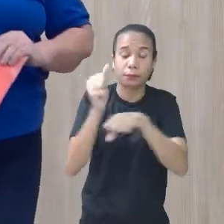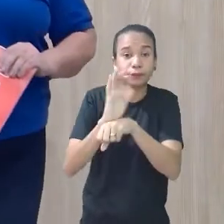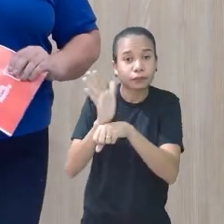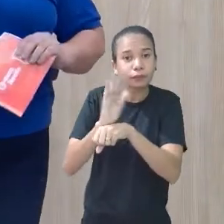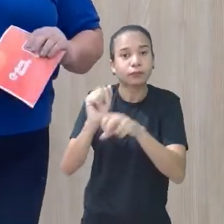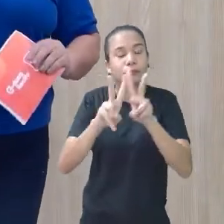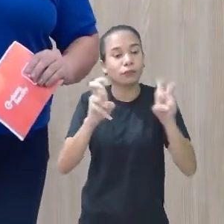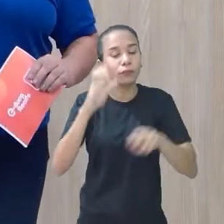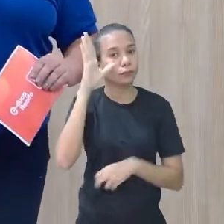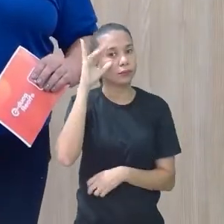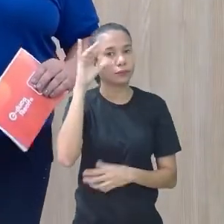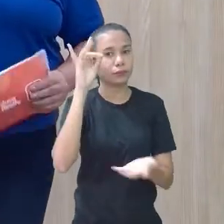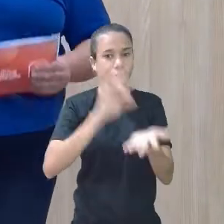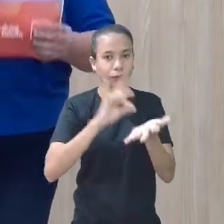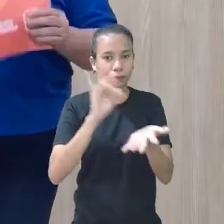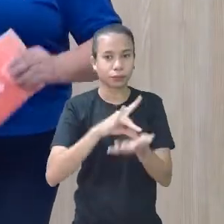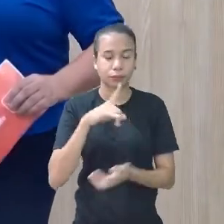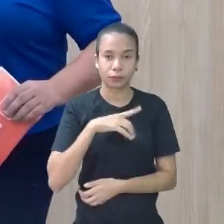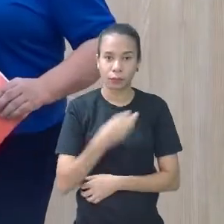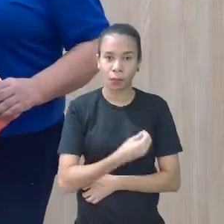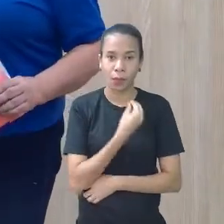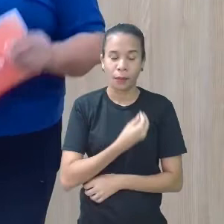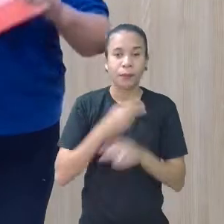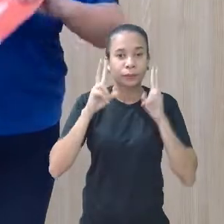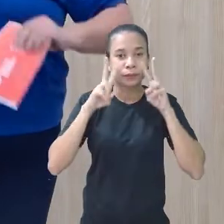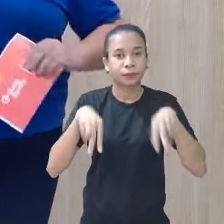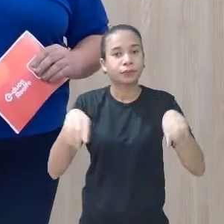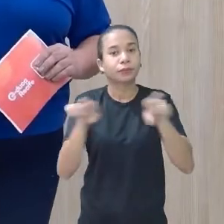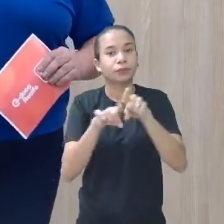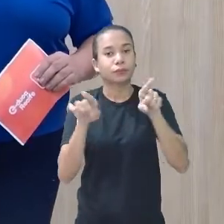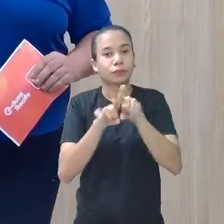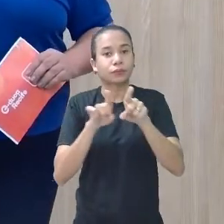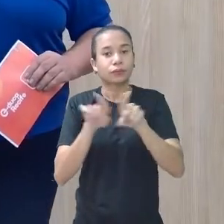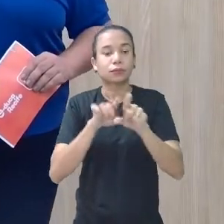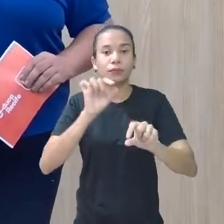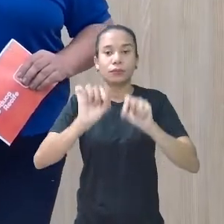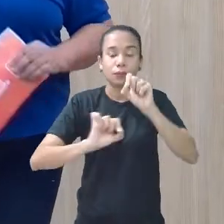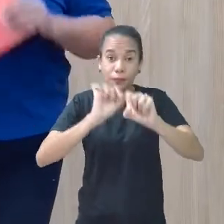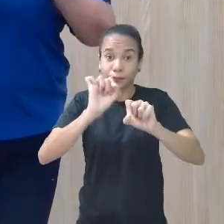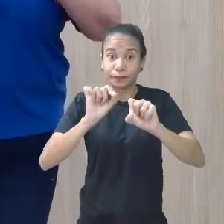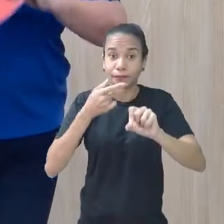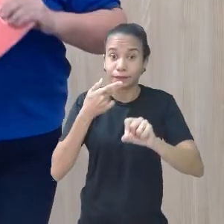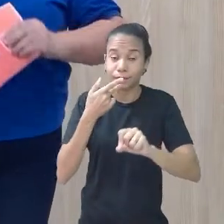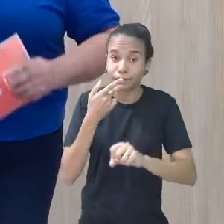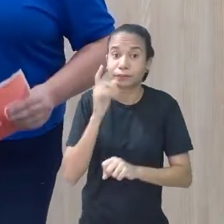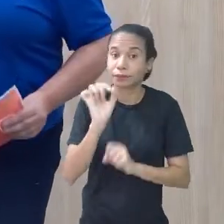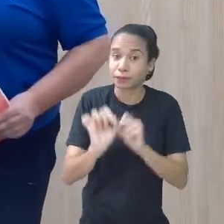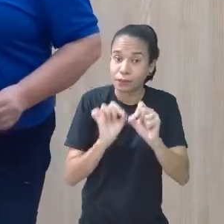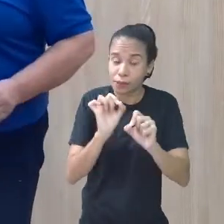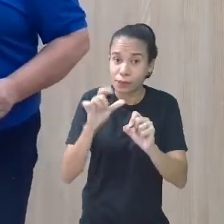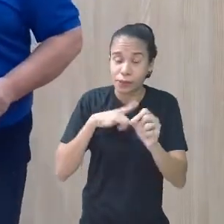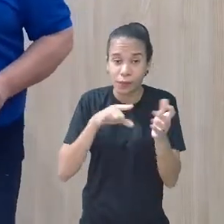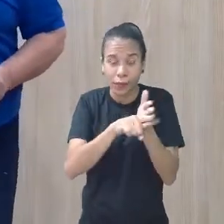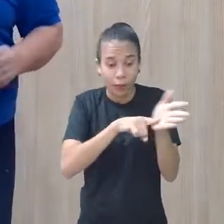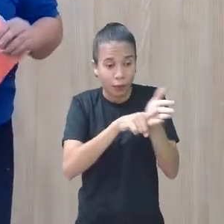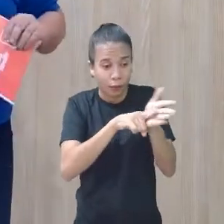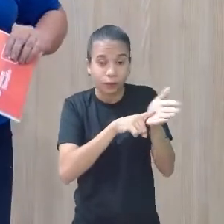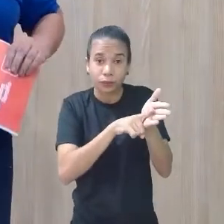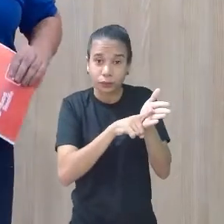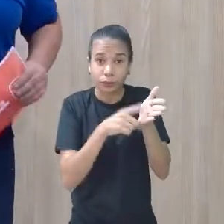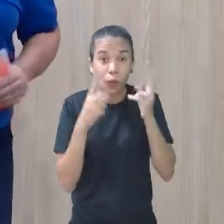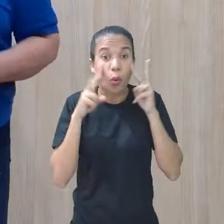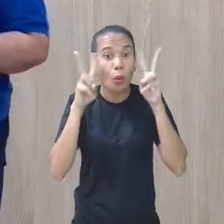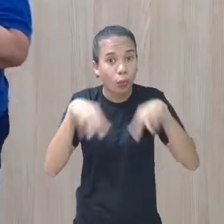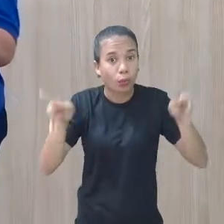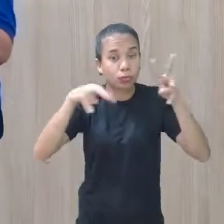Tem curiosidades fantásticas. Vocês vão ver aí, e eu vou deixar aqui um gostinho para vocês irem em busca da pesquisa.